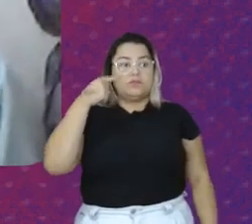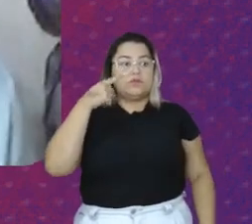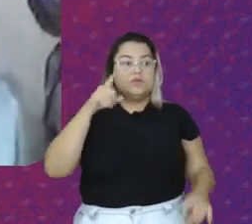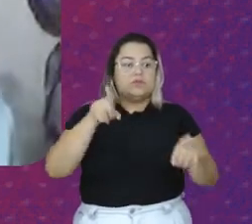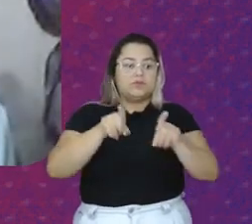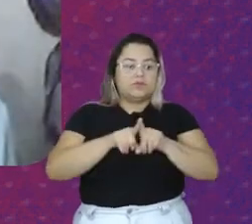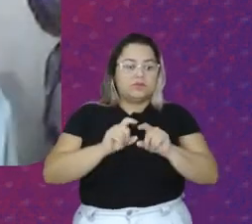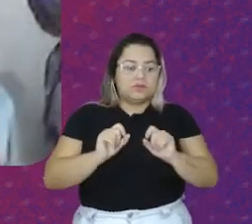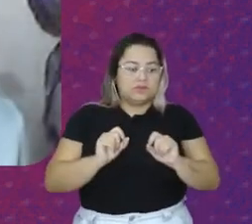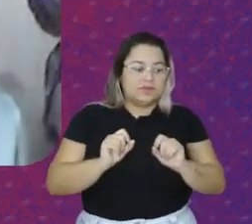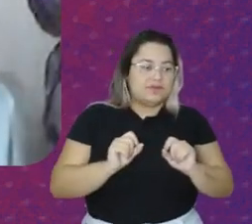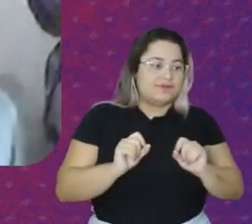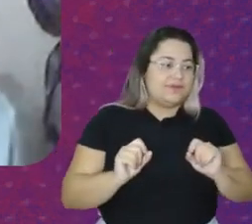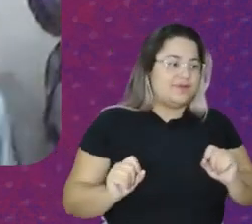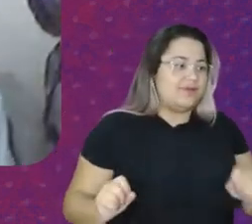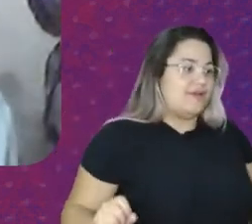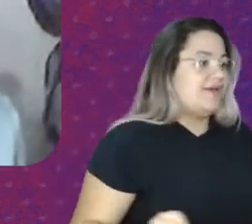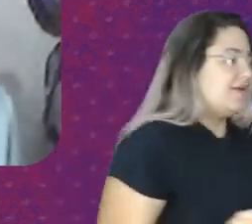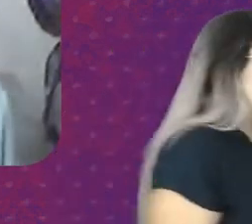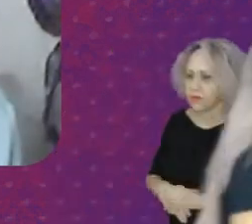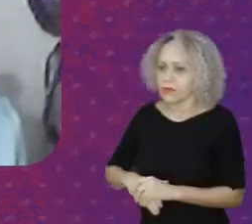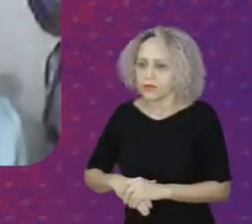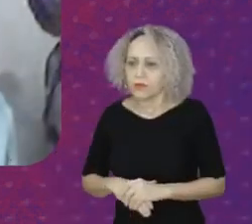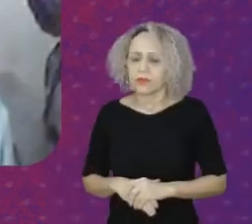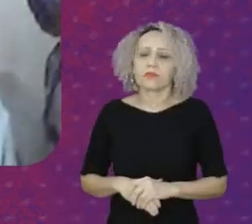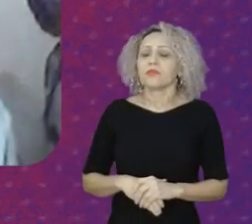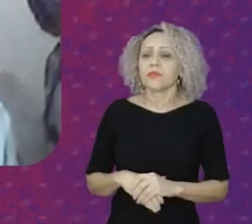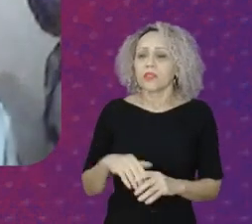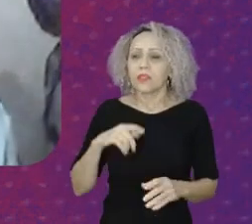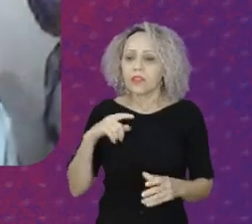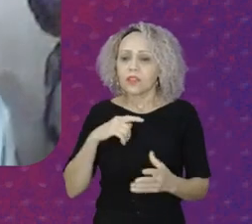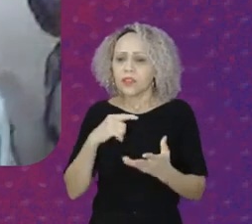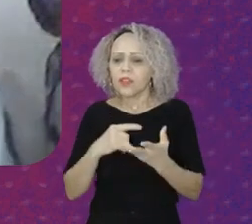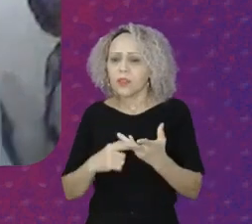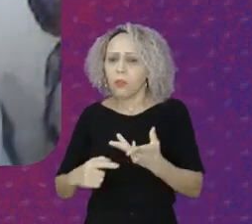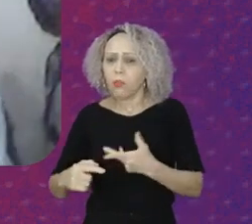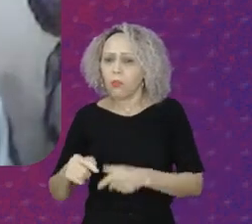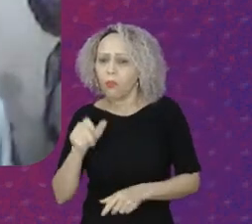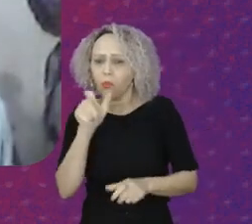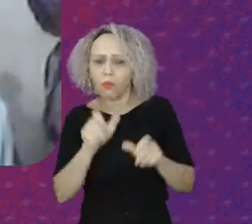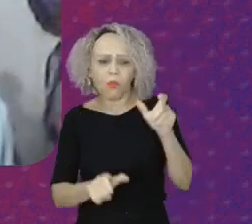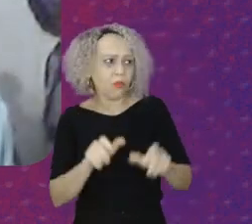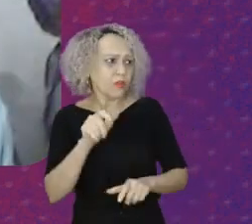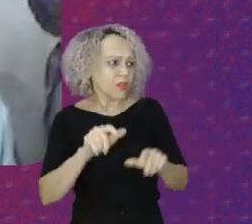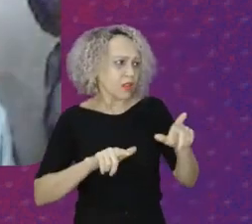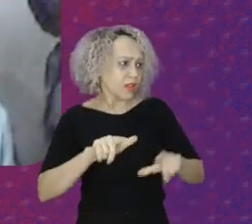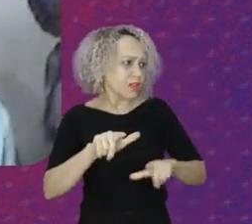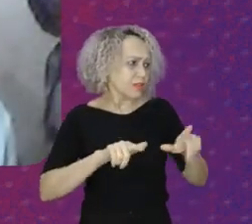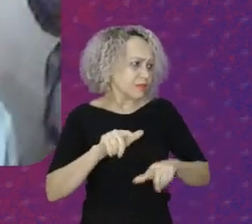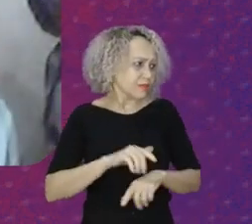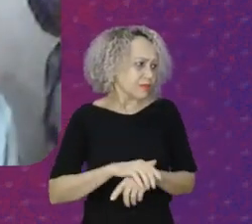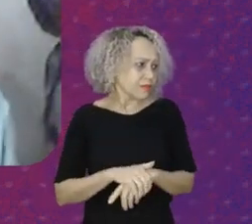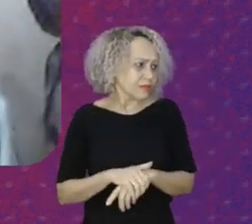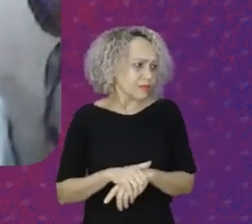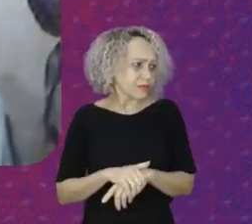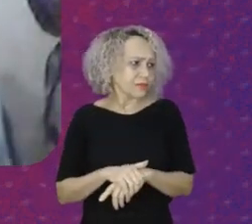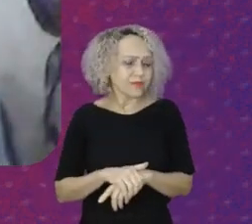então na tecnologia. Então, isso é muito importante. É a participação política da